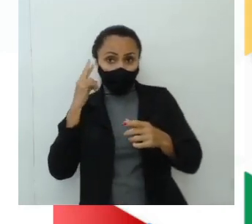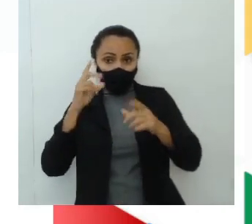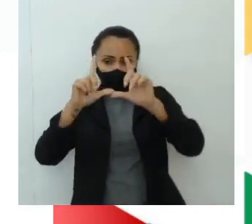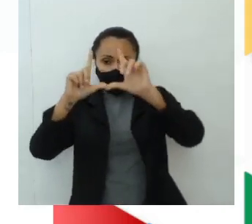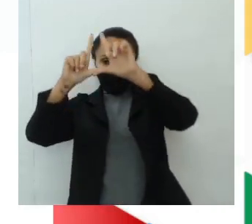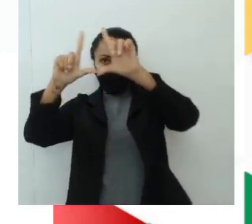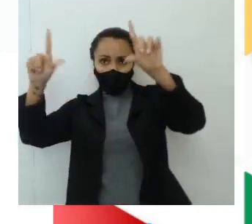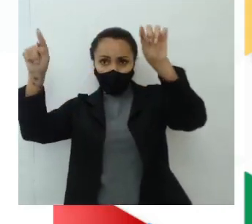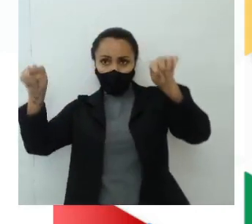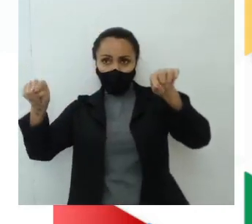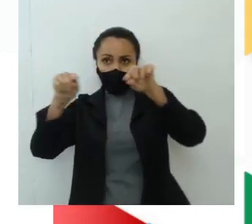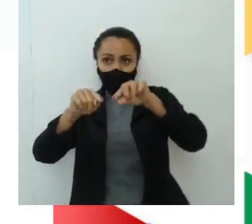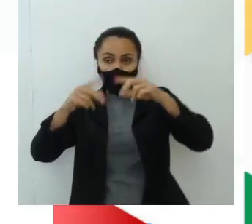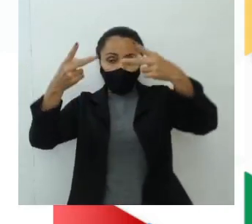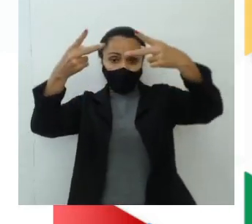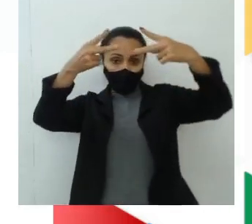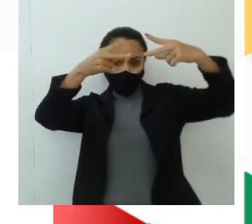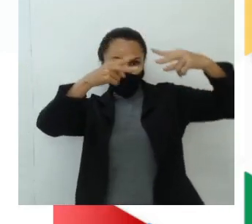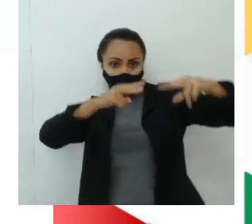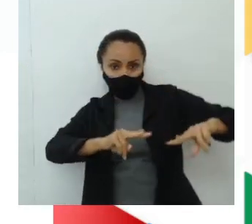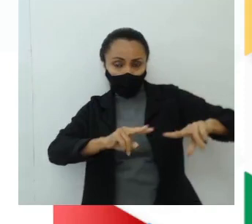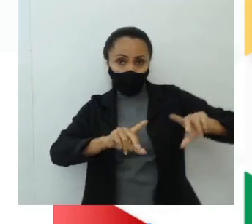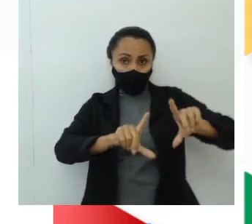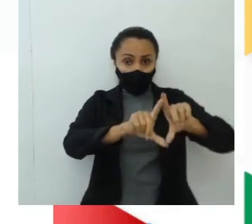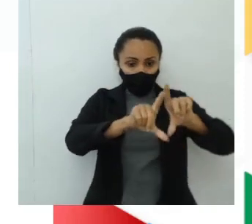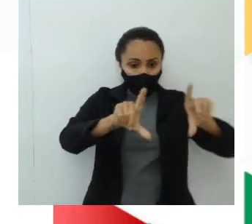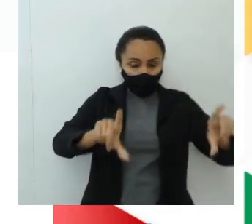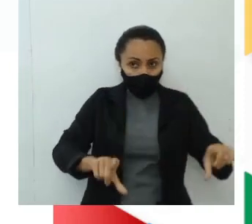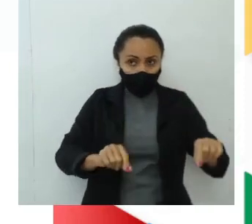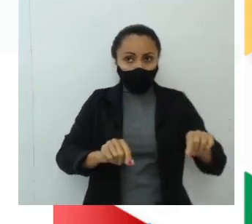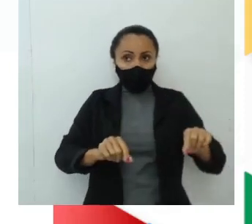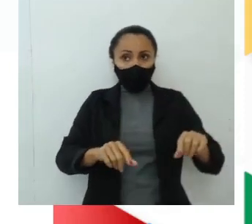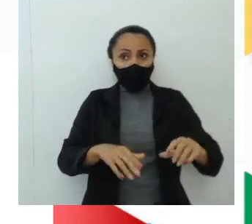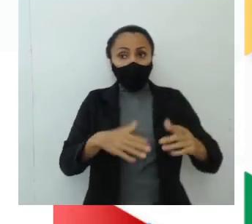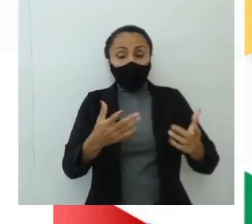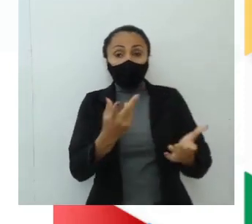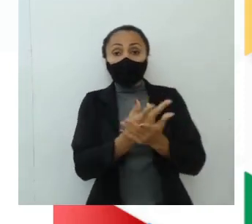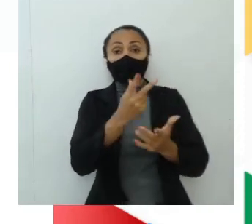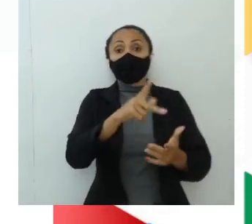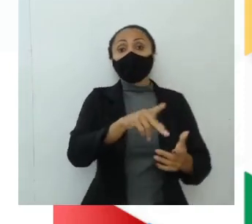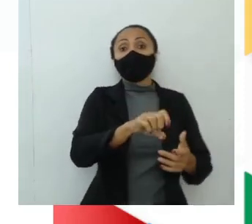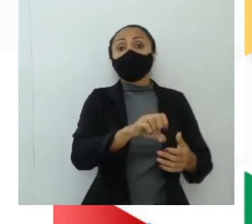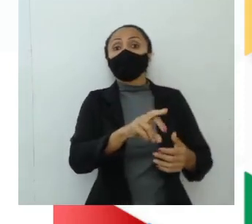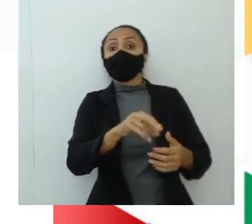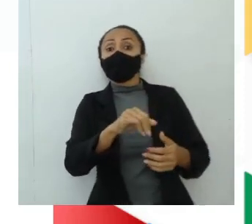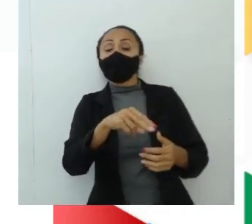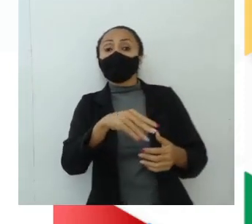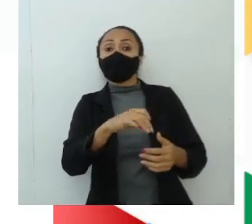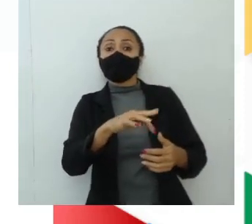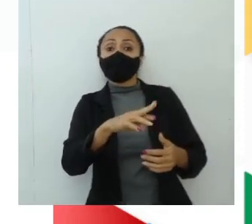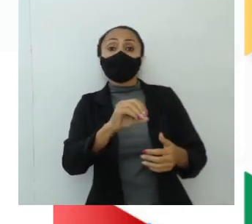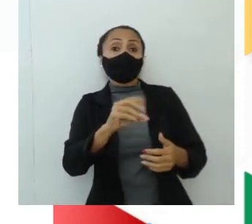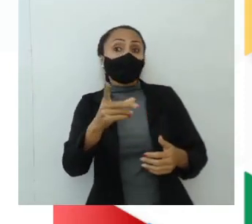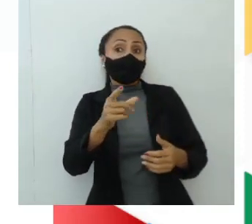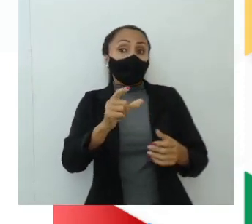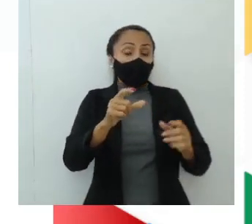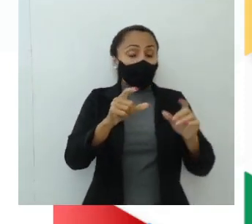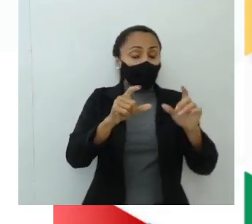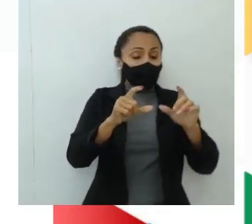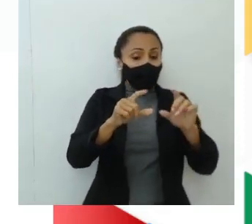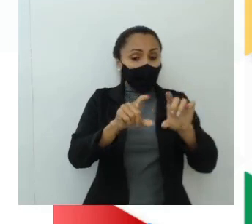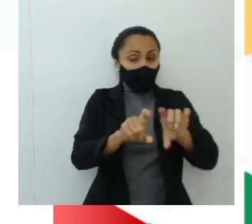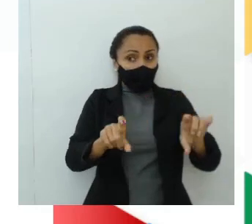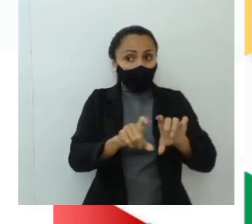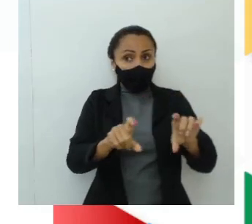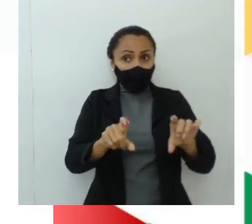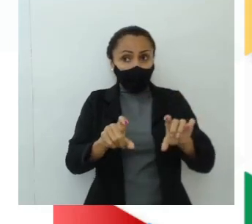quando a gente dobrou, olha o que aconteceu com o perímetro e a área dele, olha. O primeiro, o menor, tinha